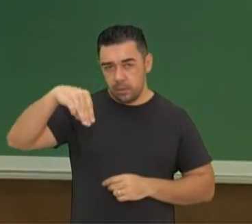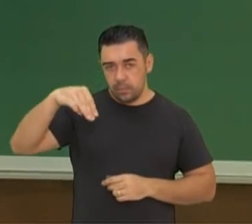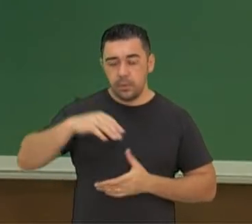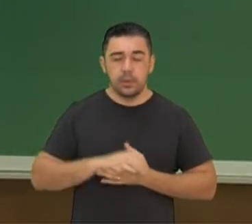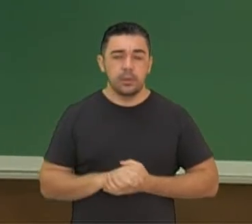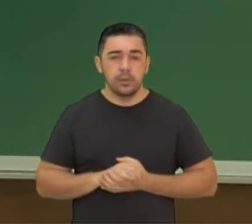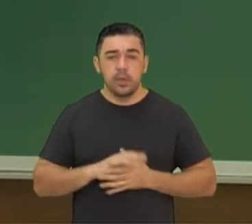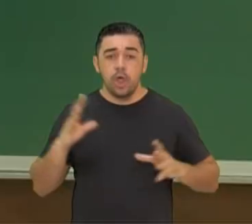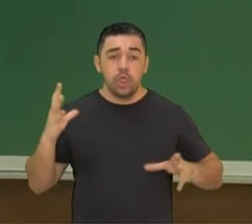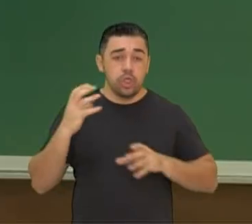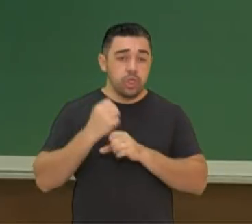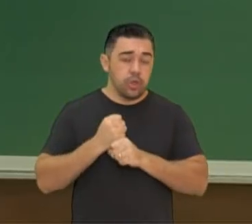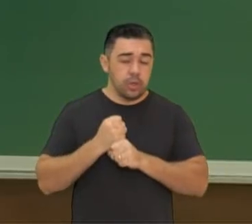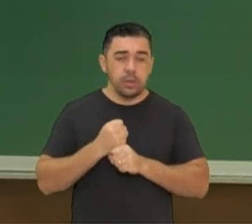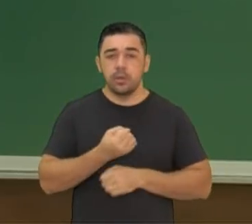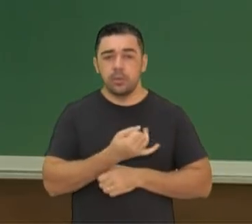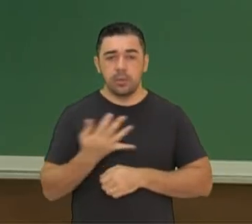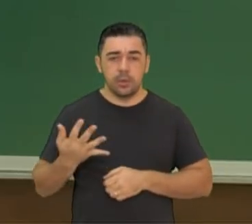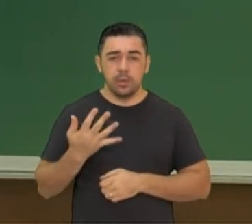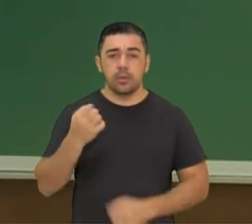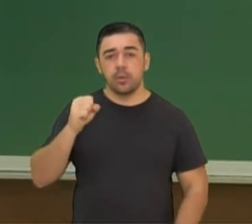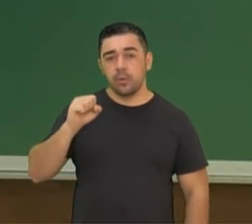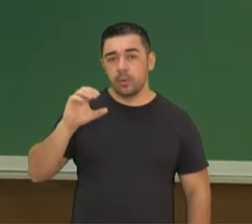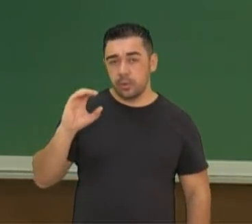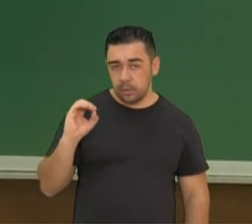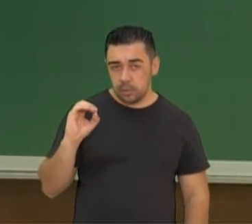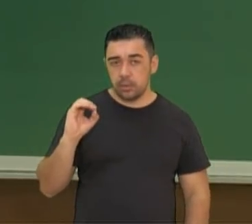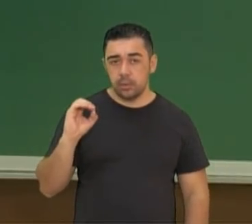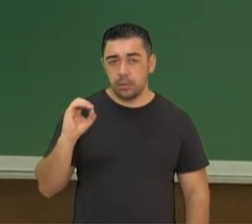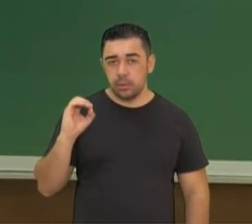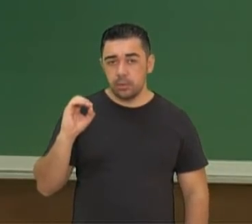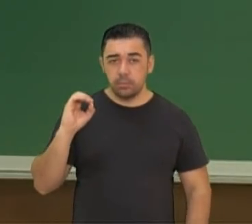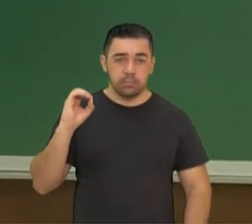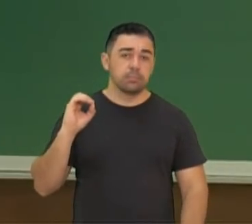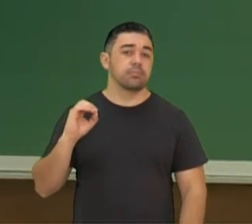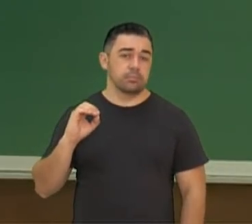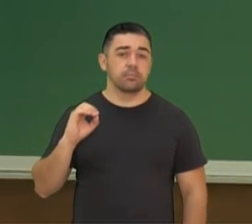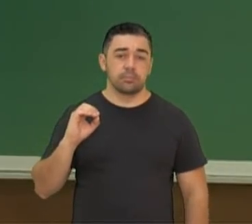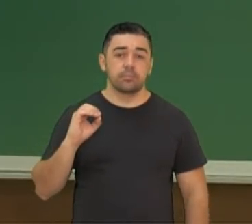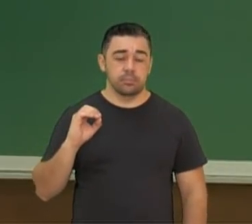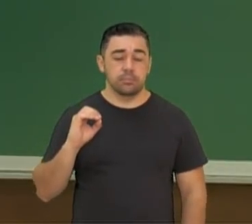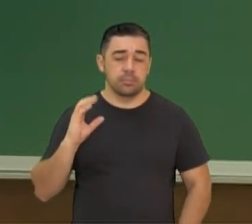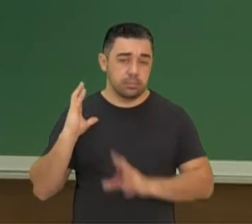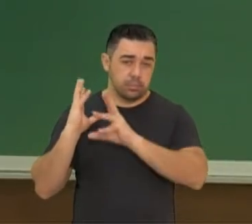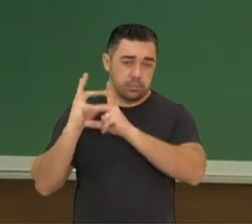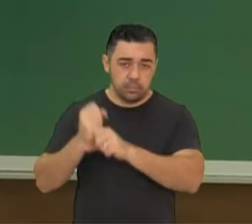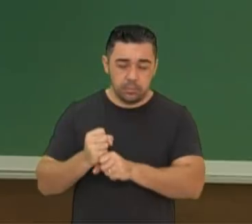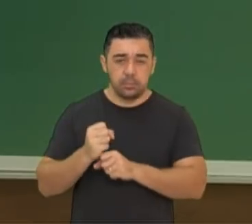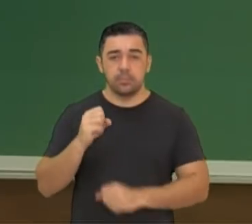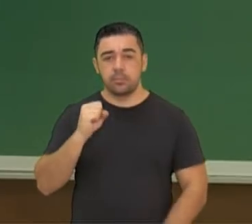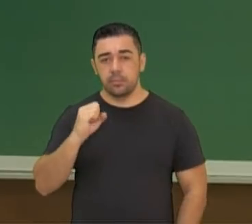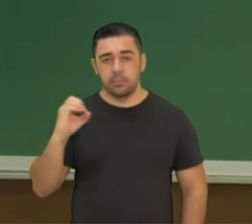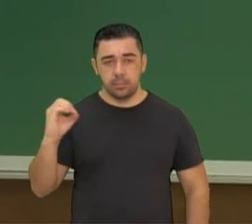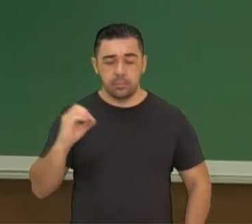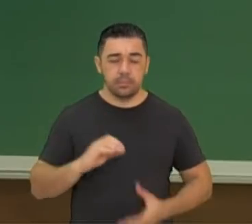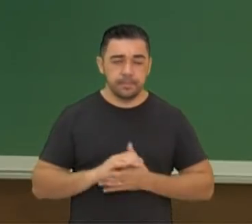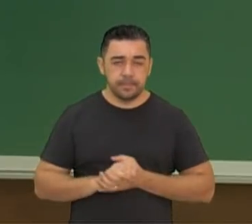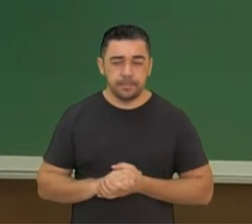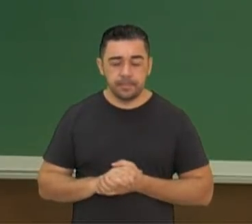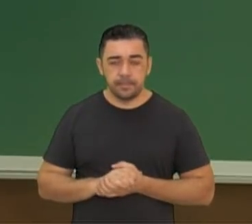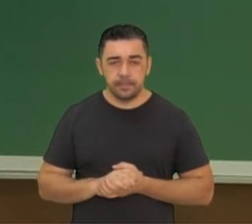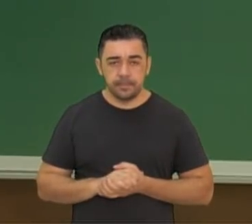M. E o que eu tenho agora? O total de homens mais o total de mulheres, homens mais mulheres, H mais M, é igual a